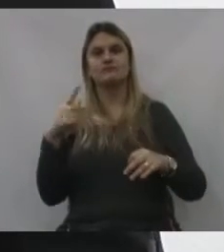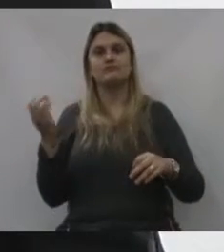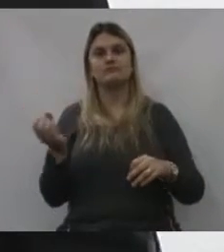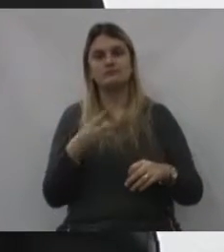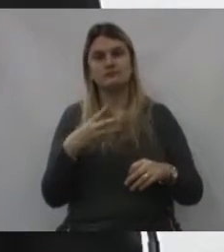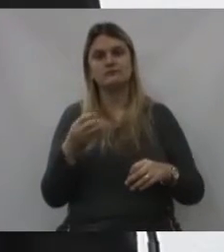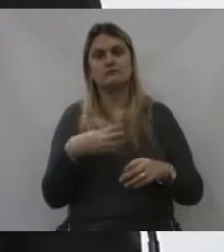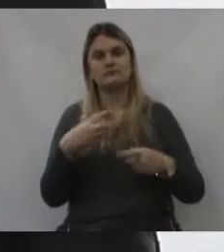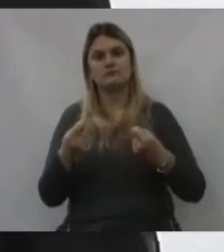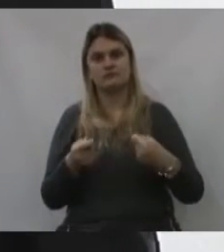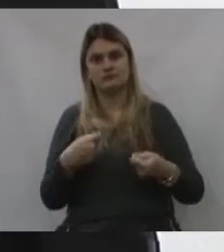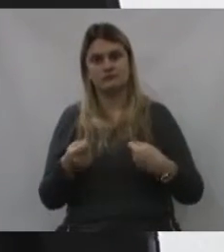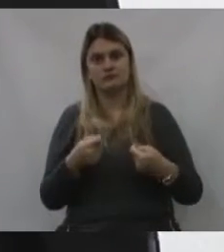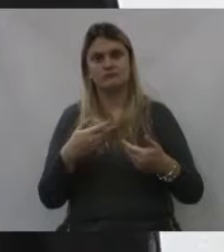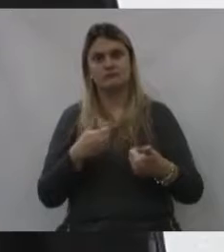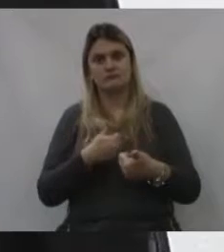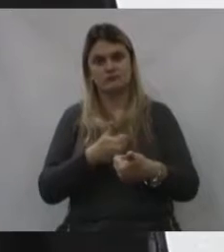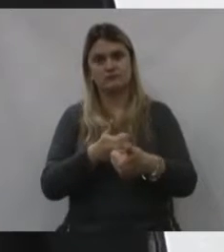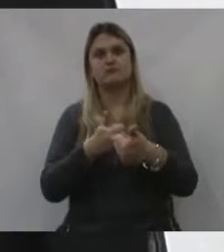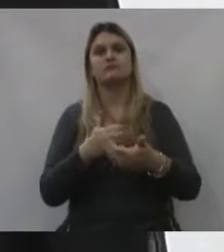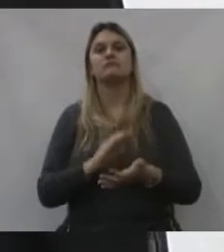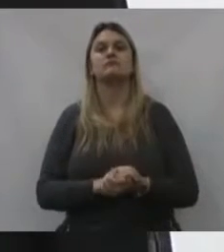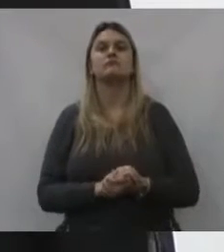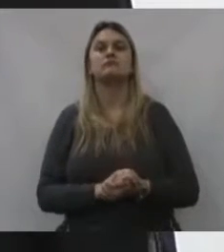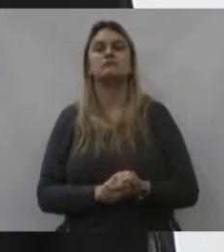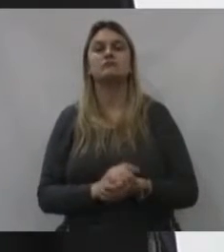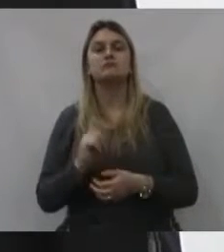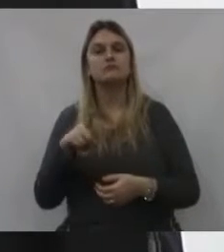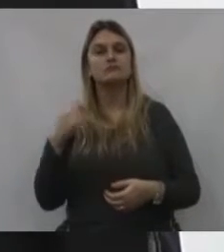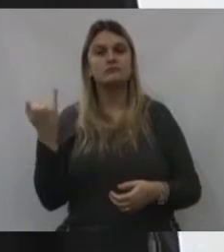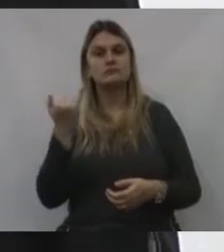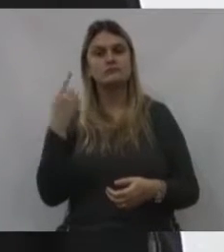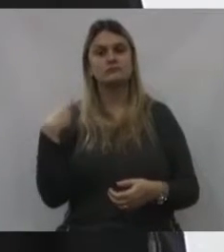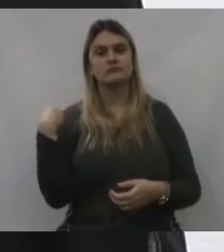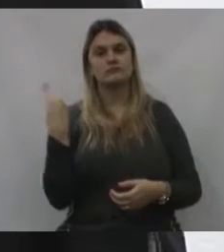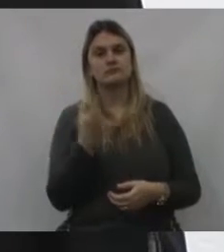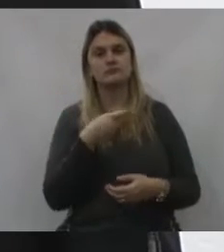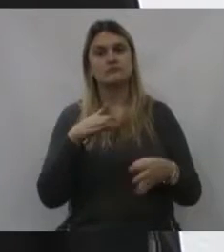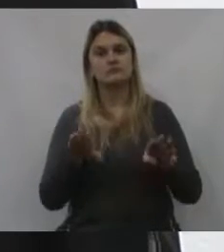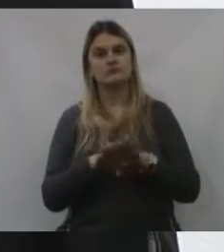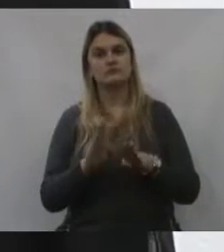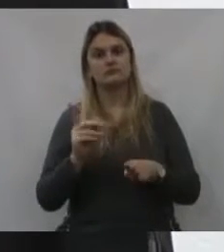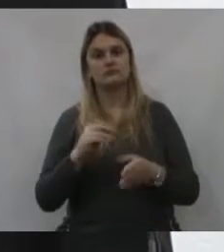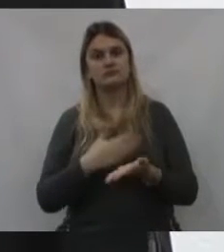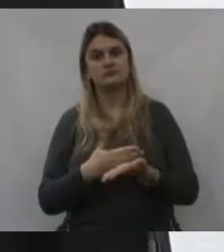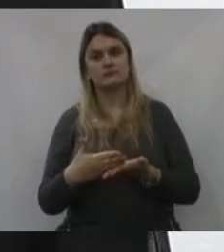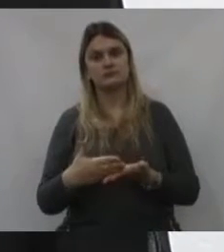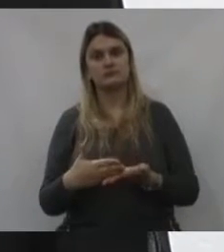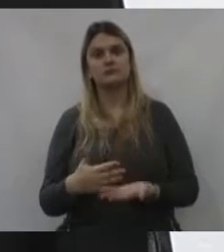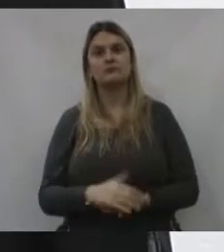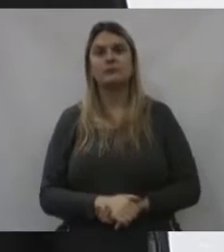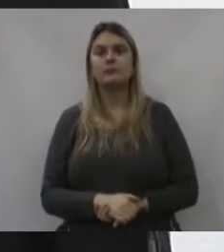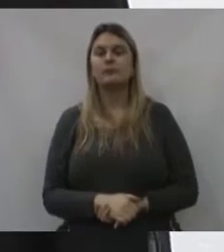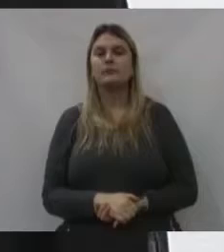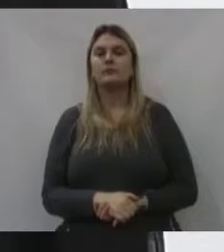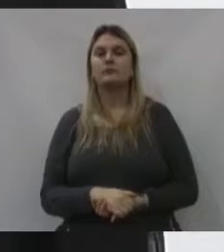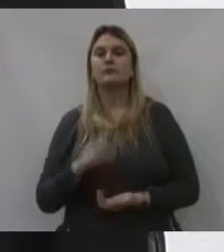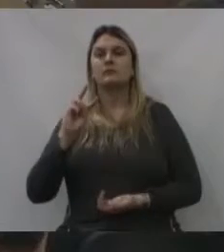uma nova gestão que está tocando. Então, foi importante nós também não iniciarmos,